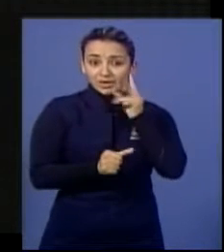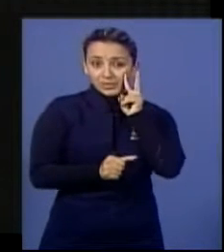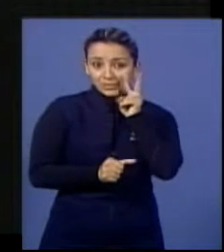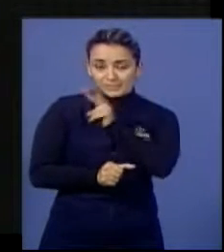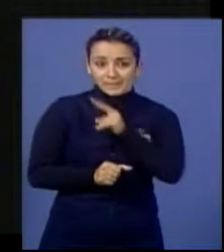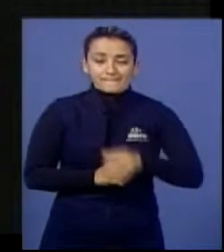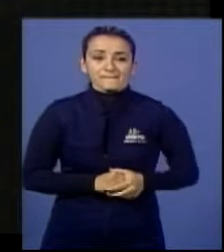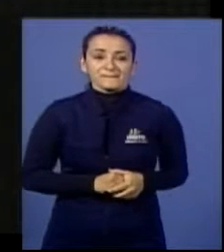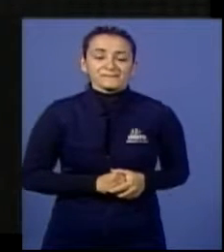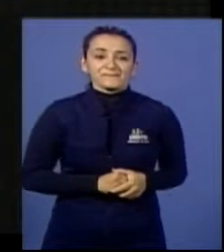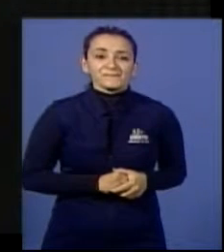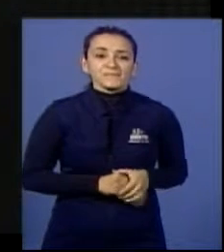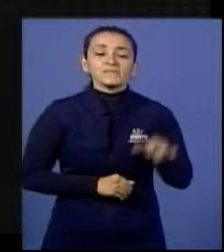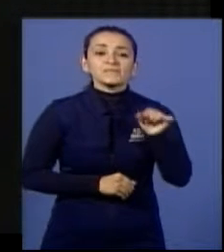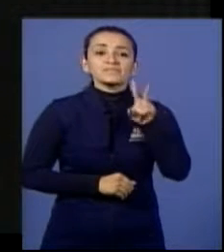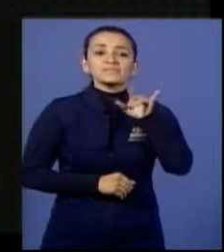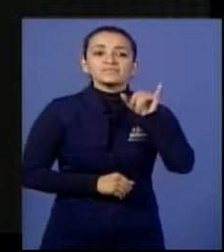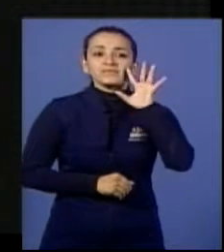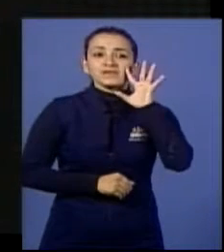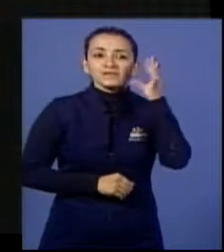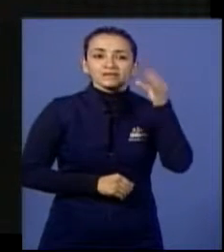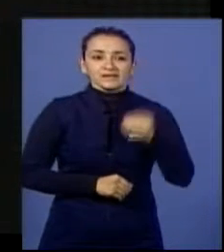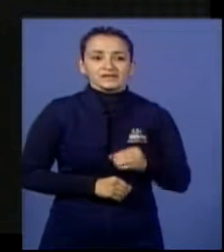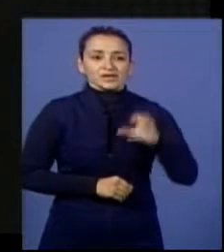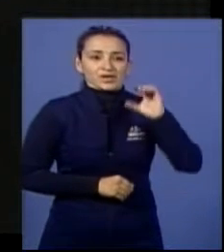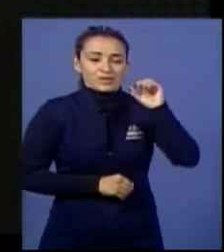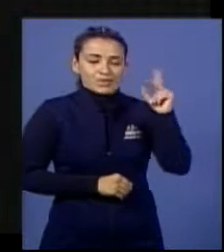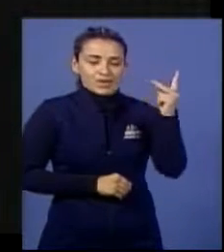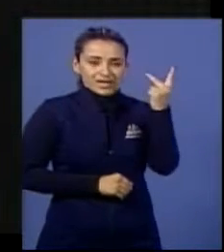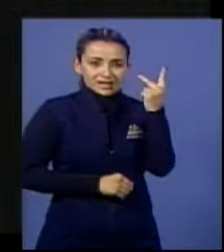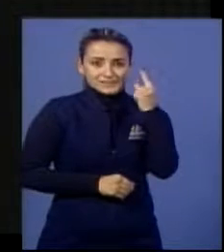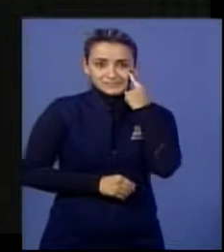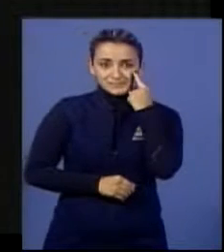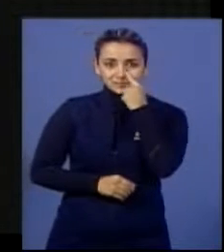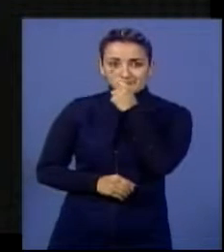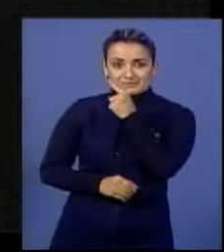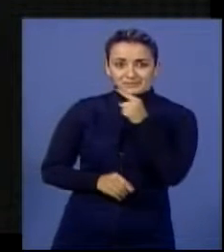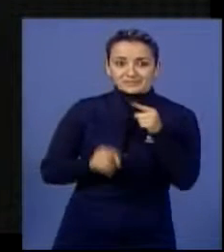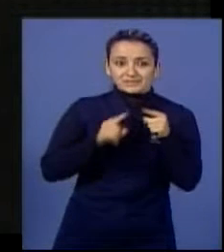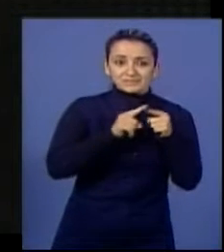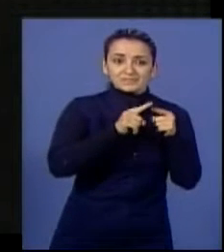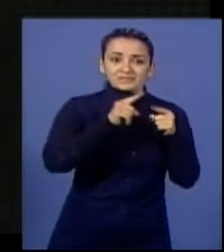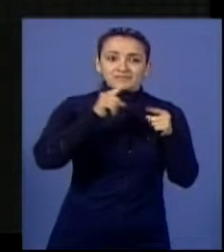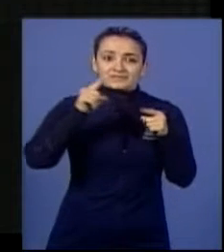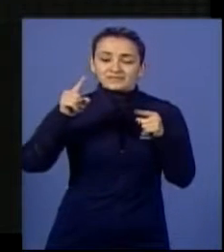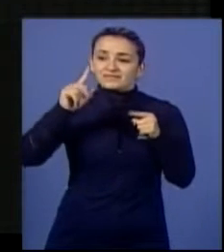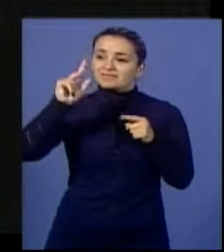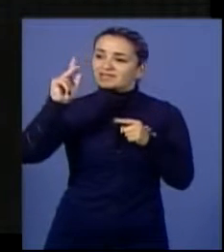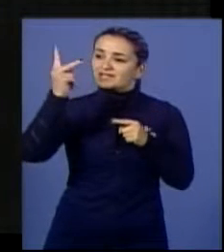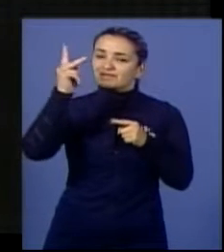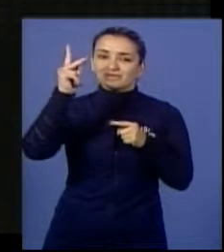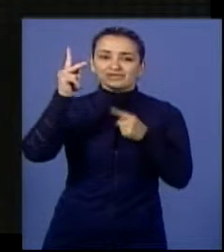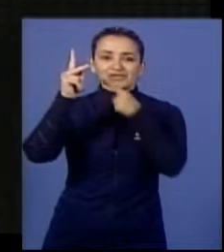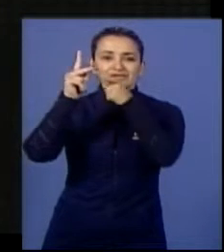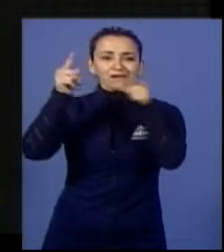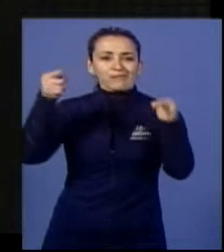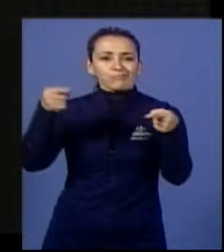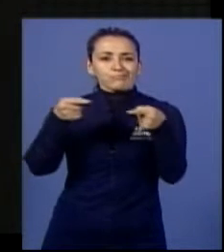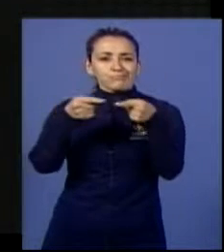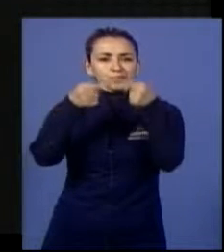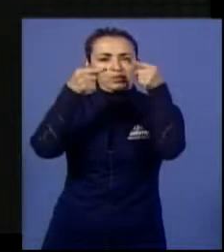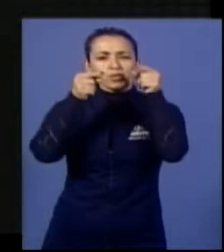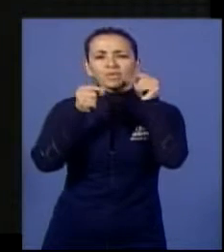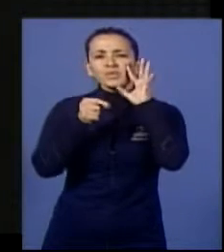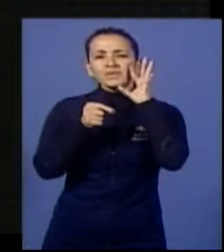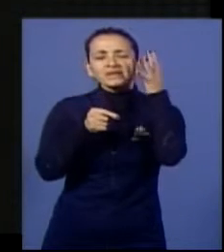uma reação entre esta OH e esse hidrogênio aqui da hidroxila. E vai sair o